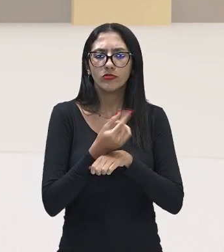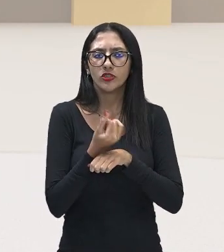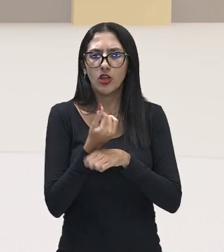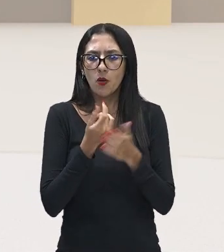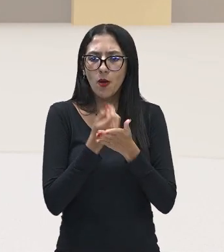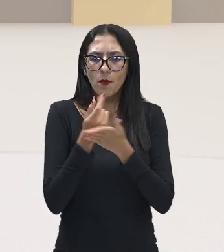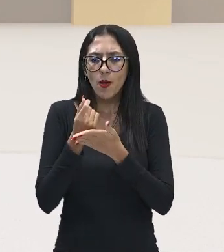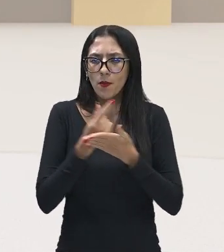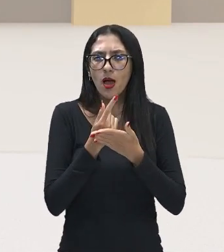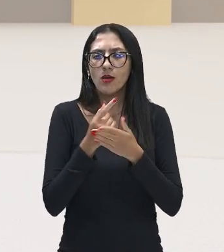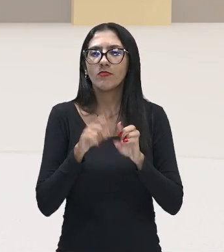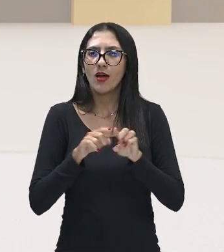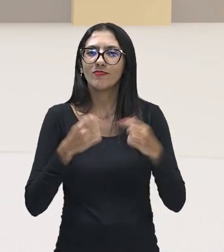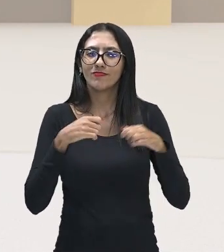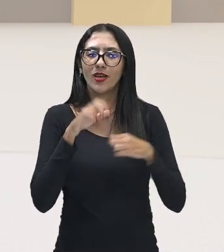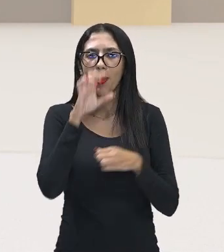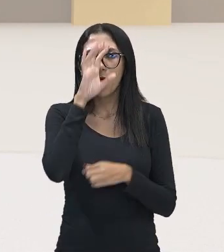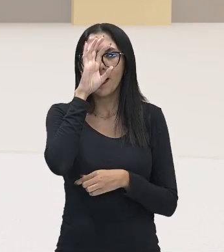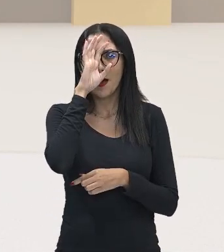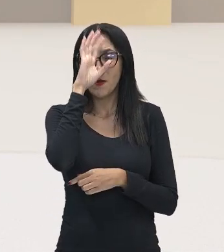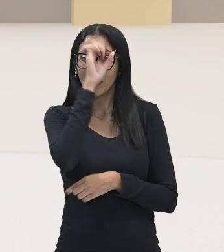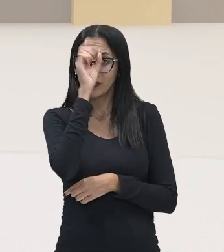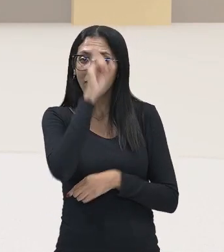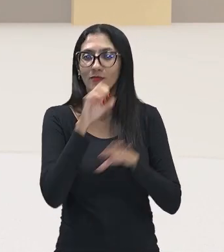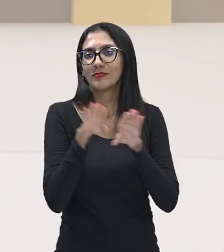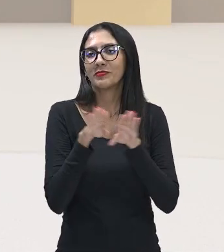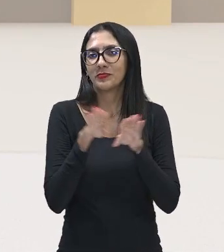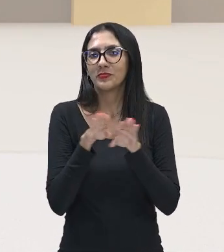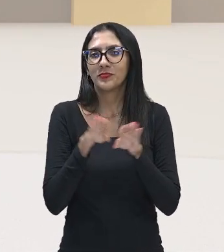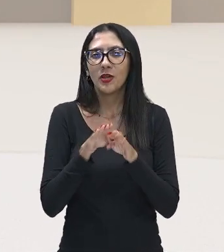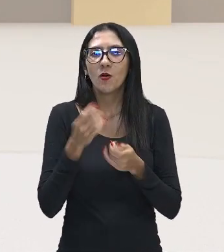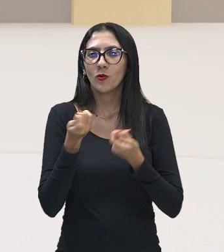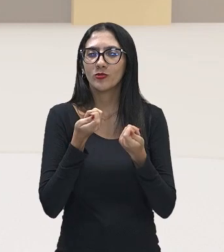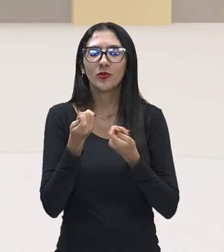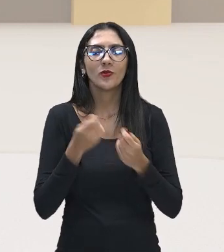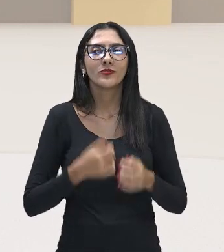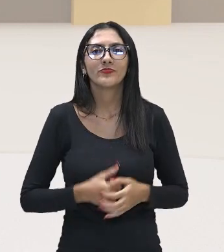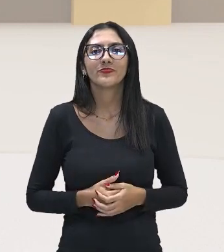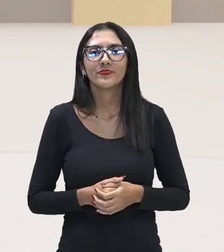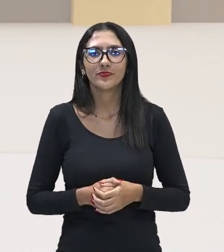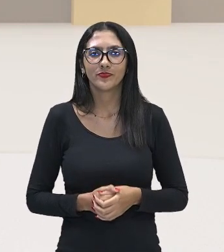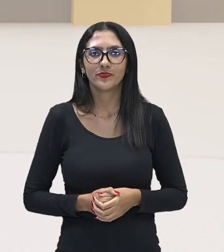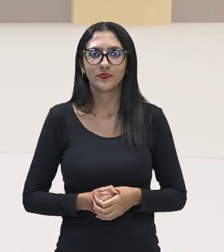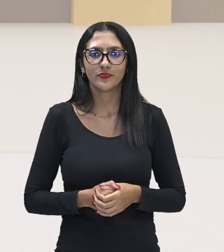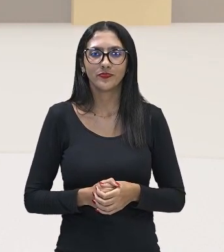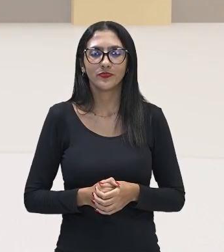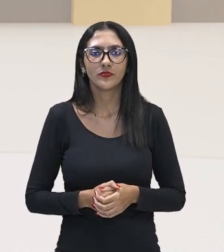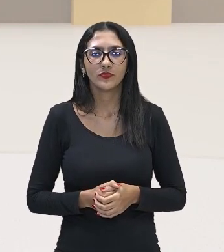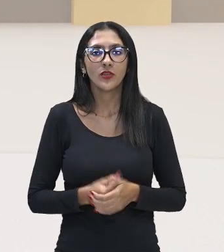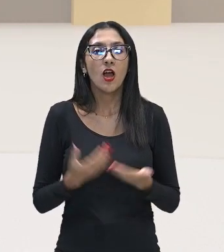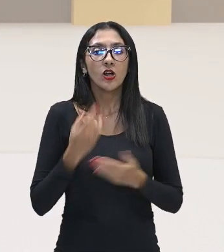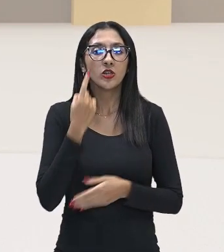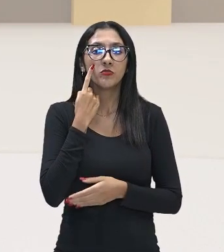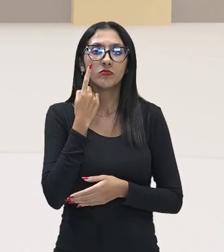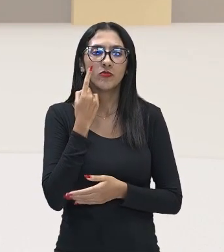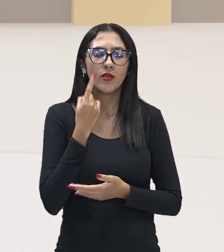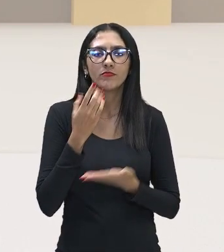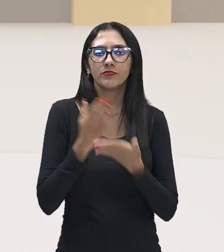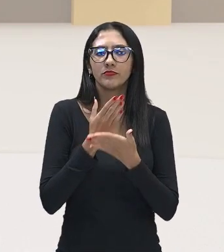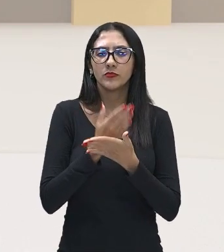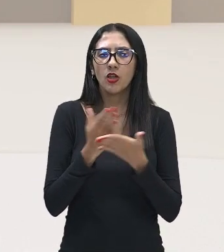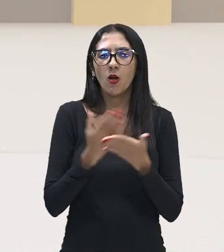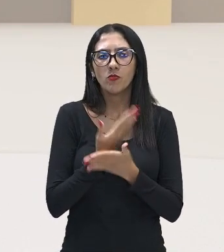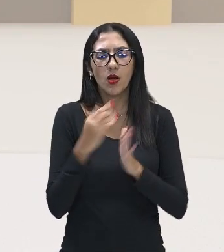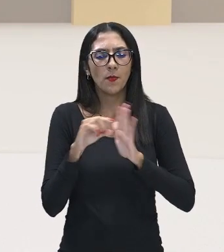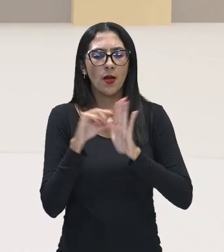você aprender também a poupar, não é isso? Então, vamos ver aí algumas funções dos nossos